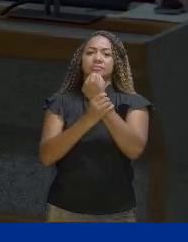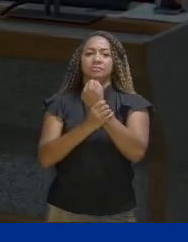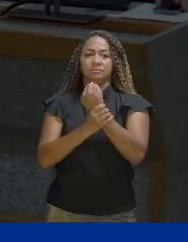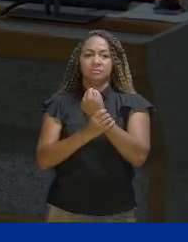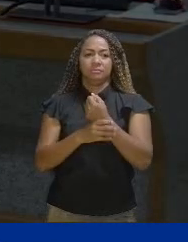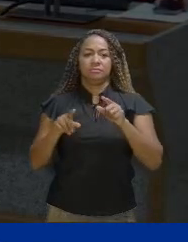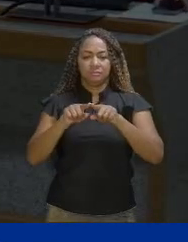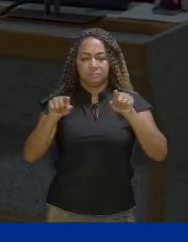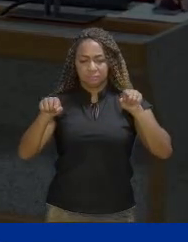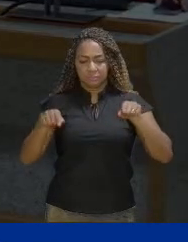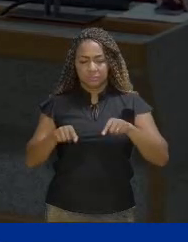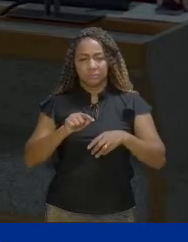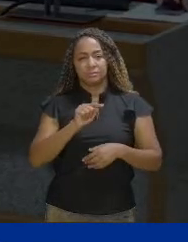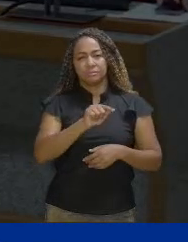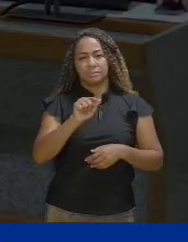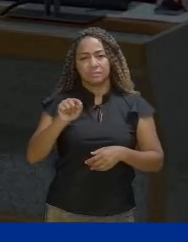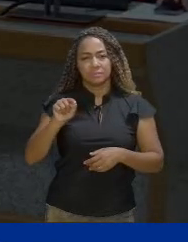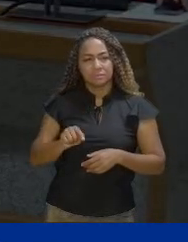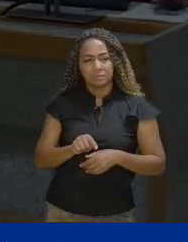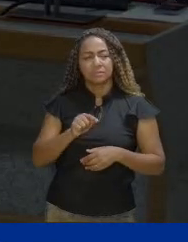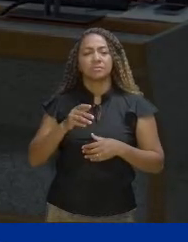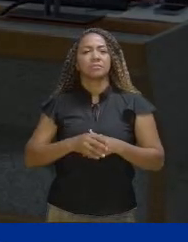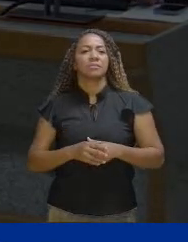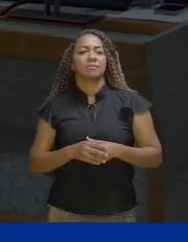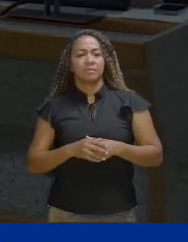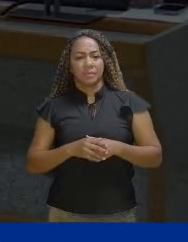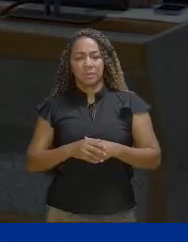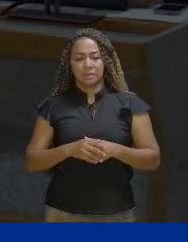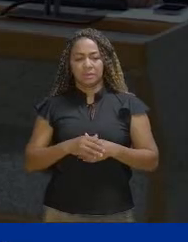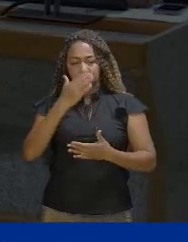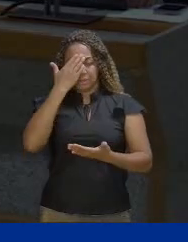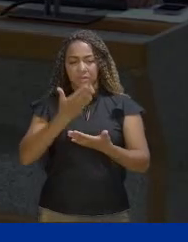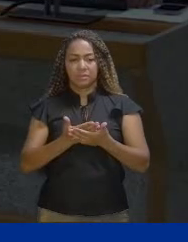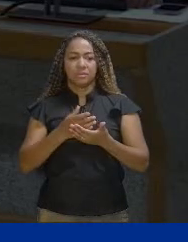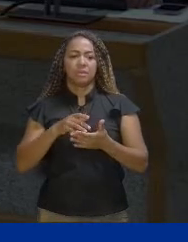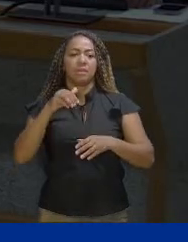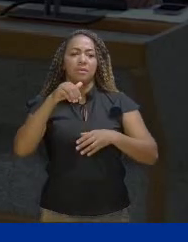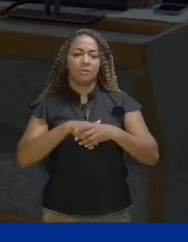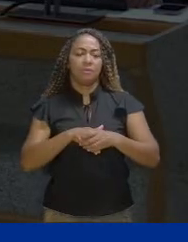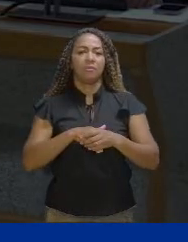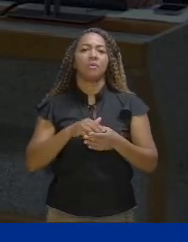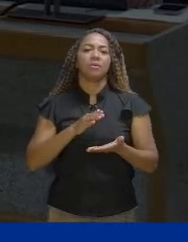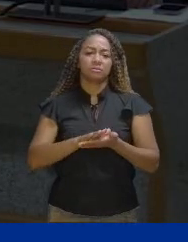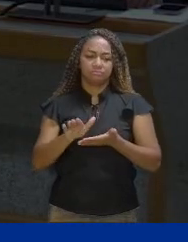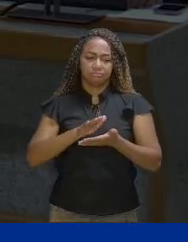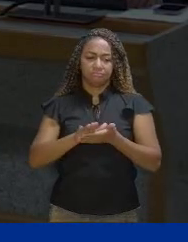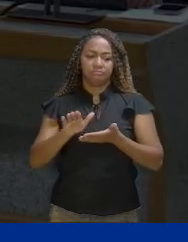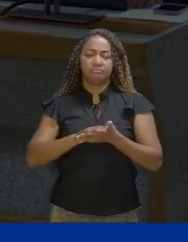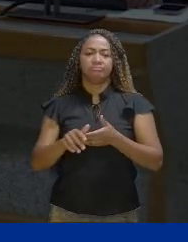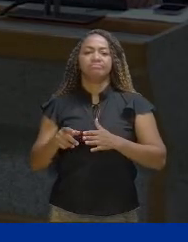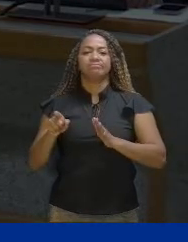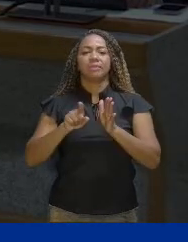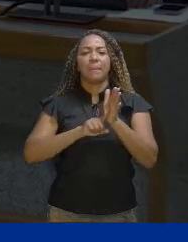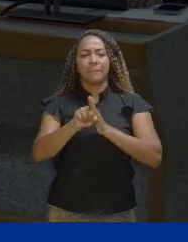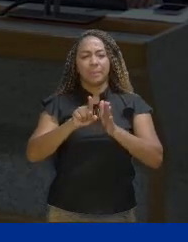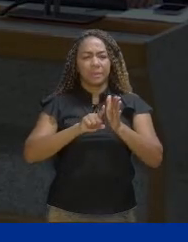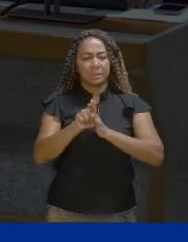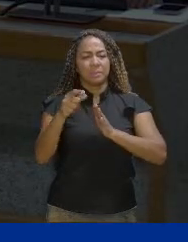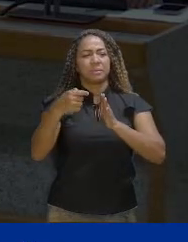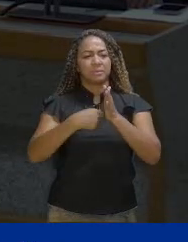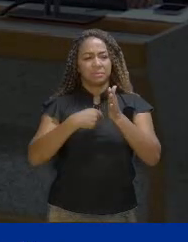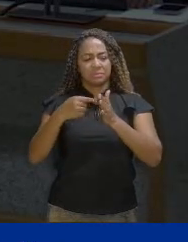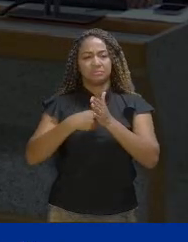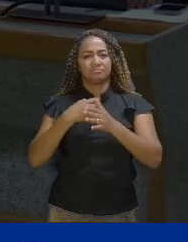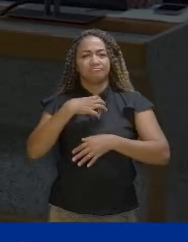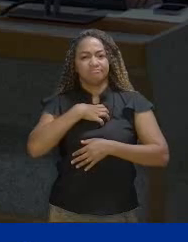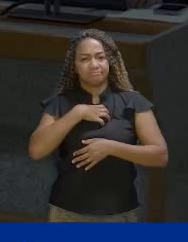urnas eletrônicas, se não seria mais confiável o voto impresso. Esse é um questionamento capcioso e